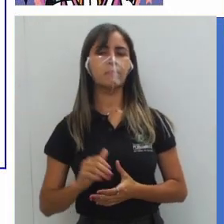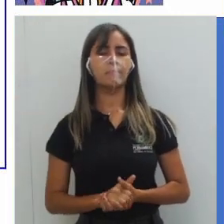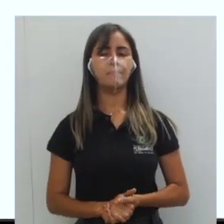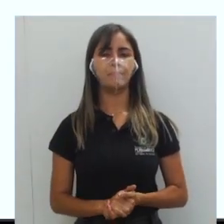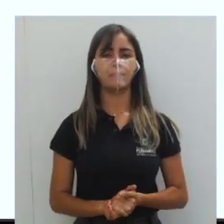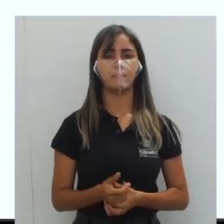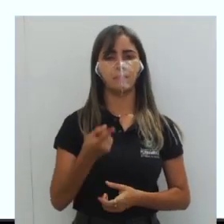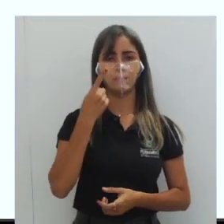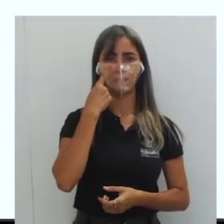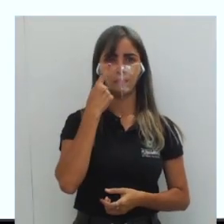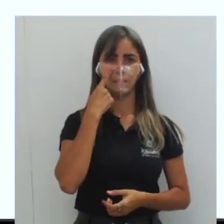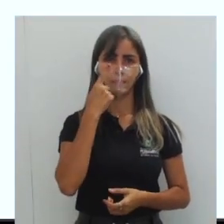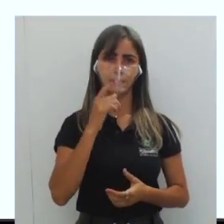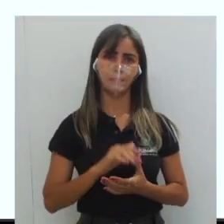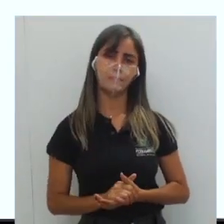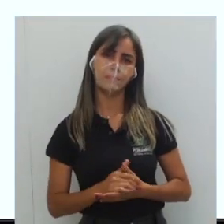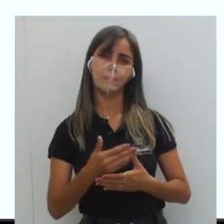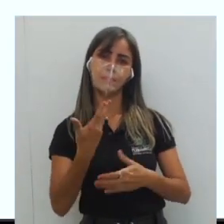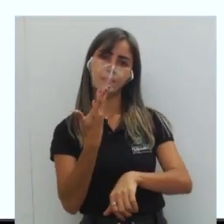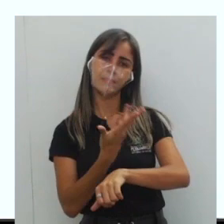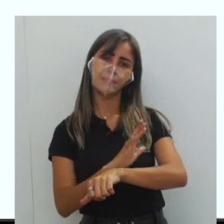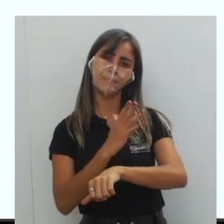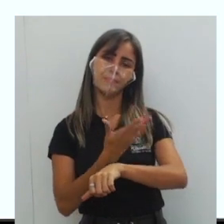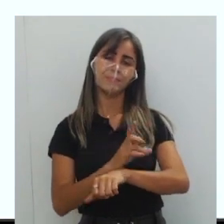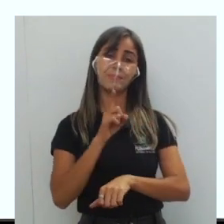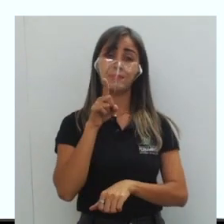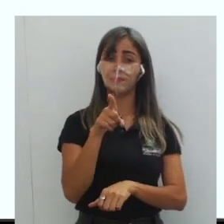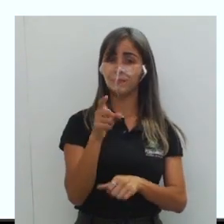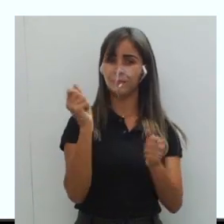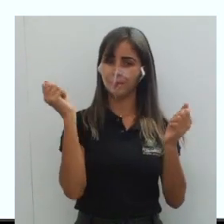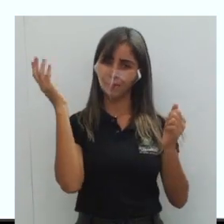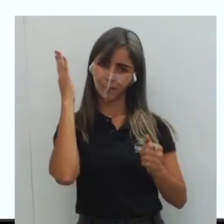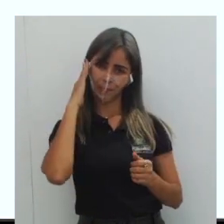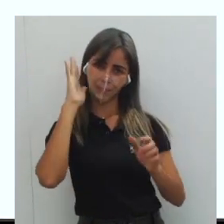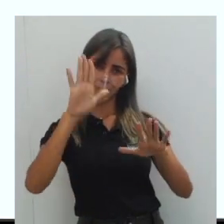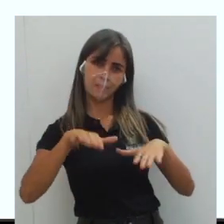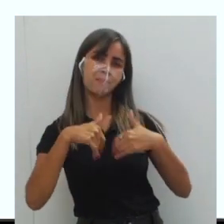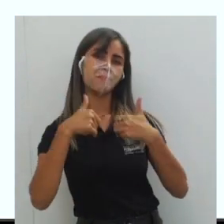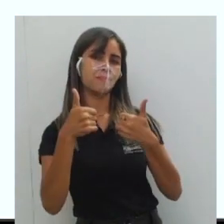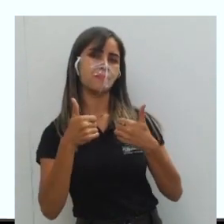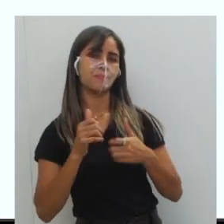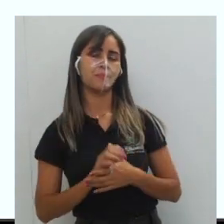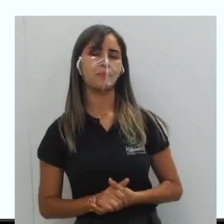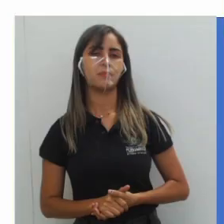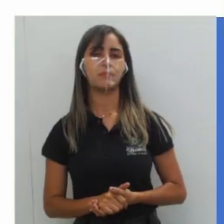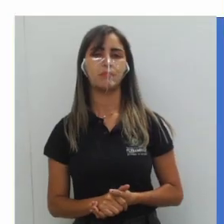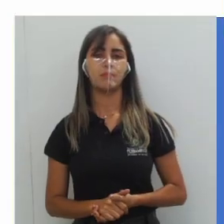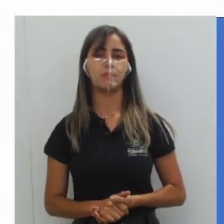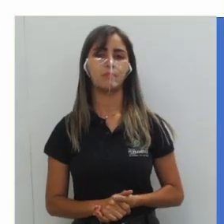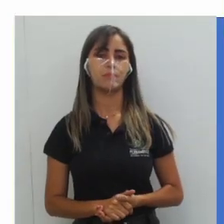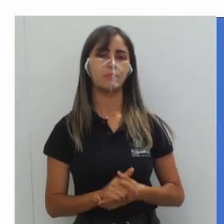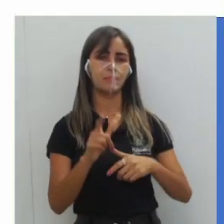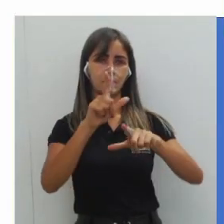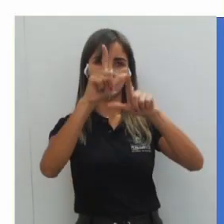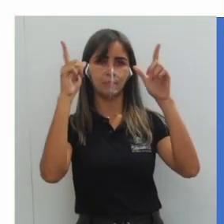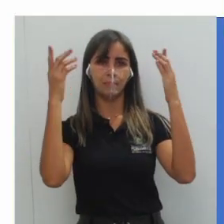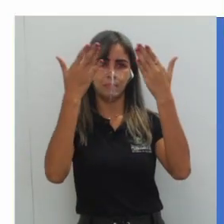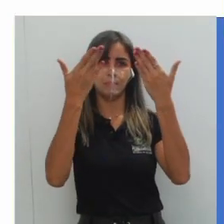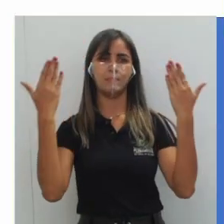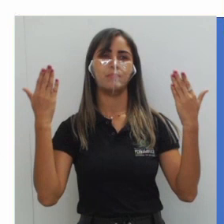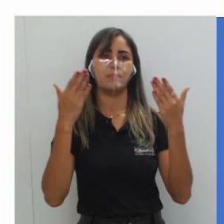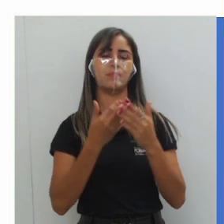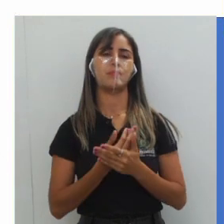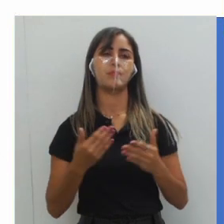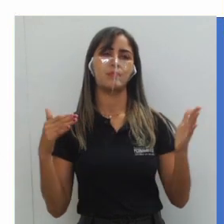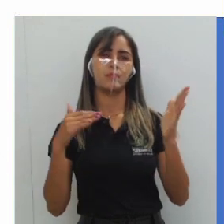popular que. Então a gente vai ver isso na prática para que você entenda melhor. A